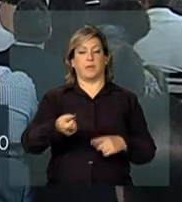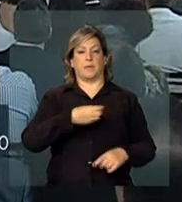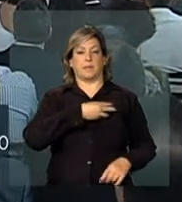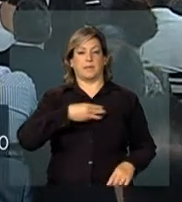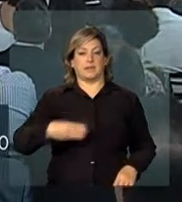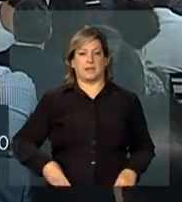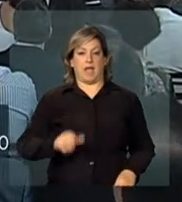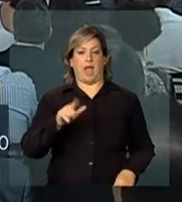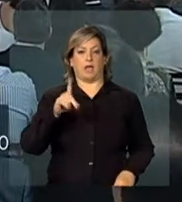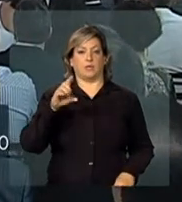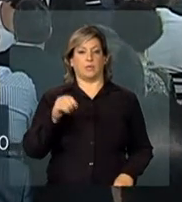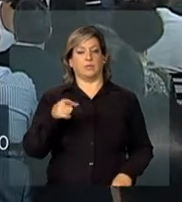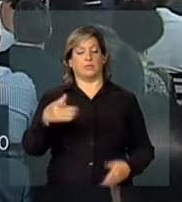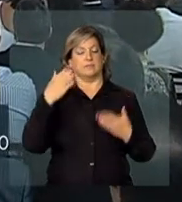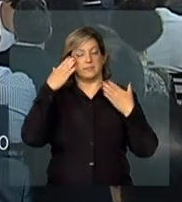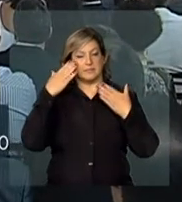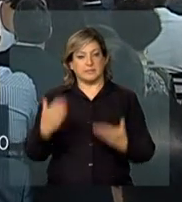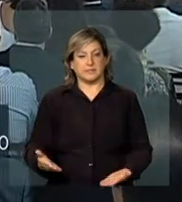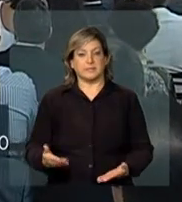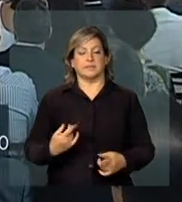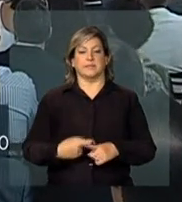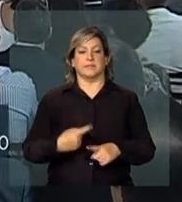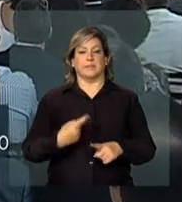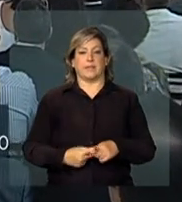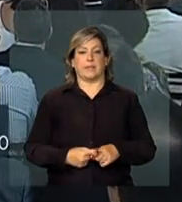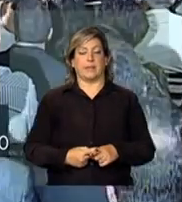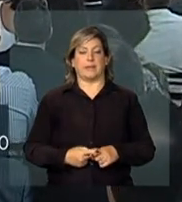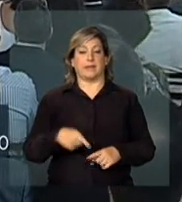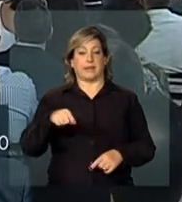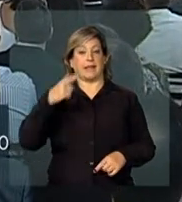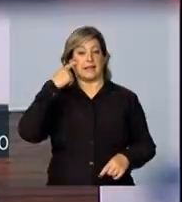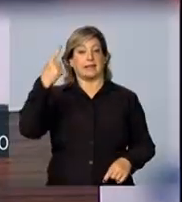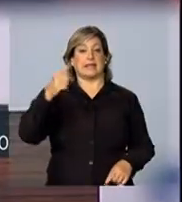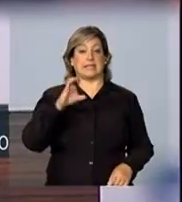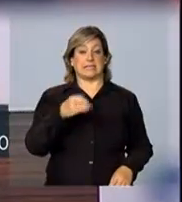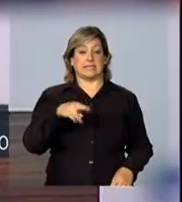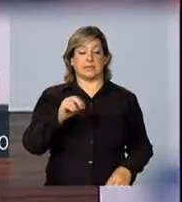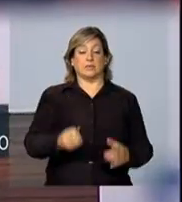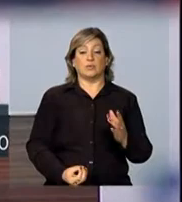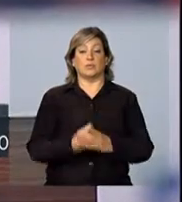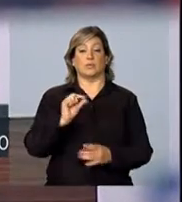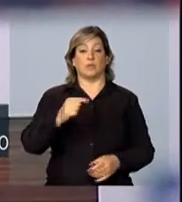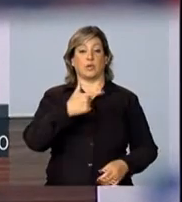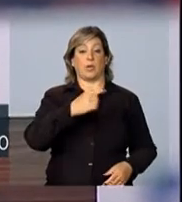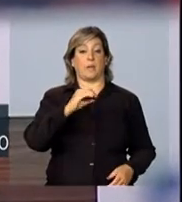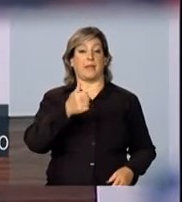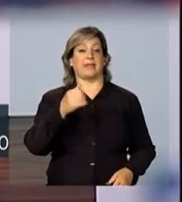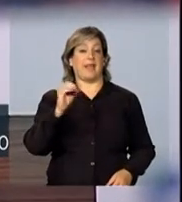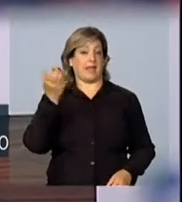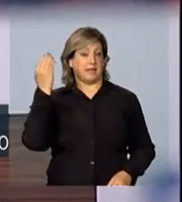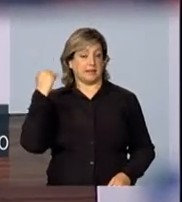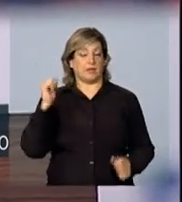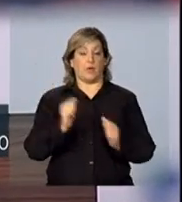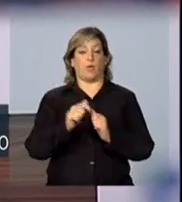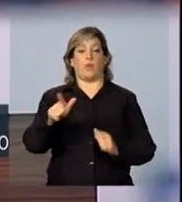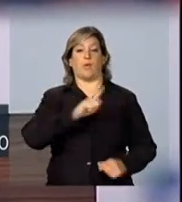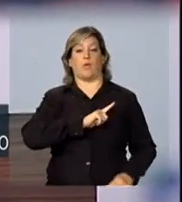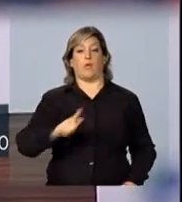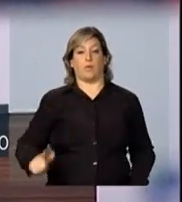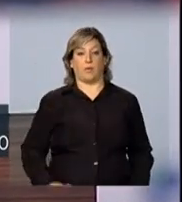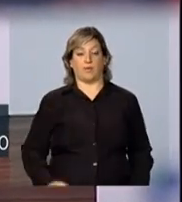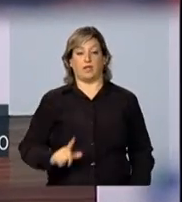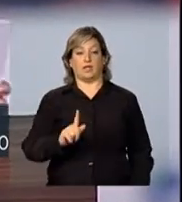Ministro Aldo Rabelo certamente a ideia o que surgiu em 2010 com o nosso governador